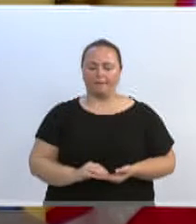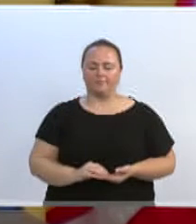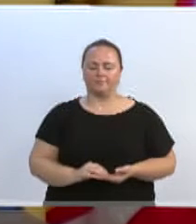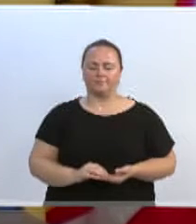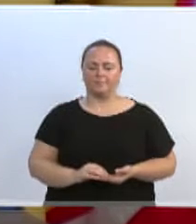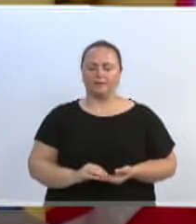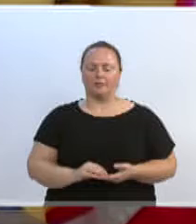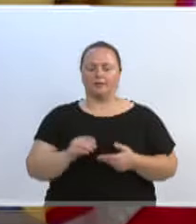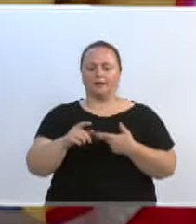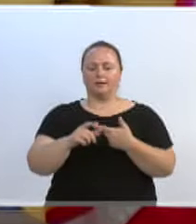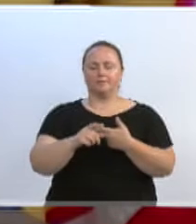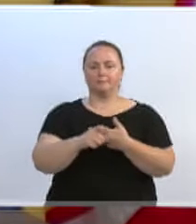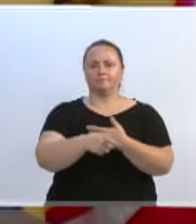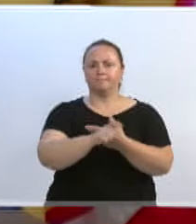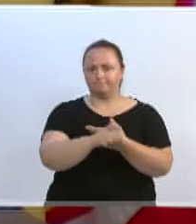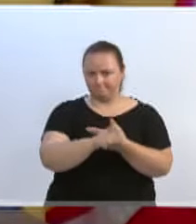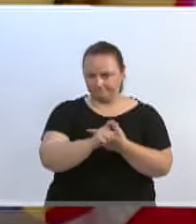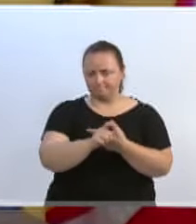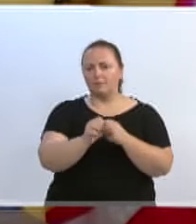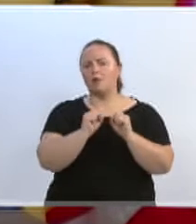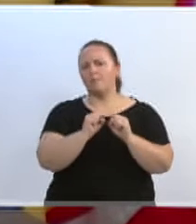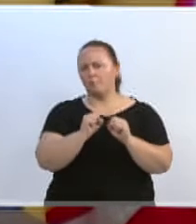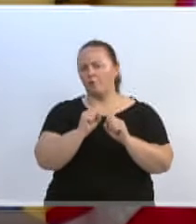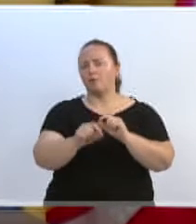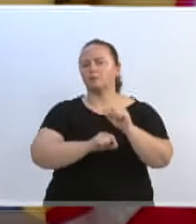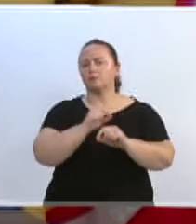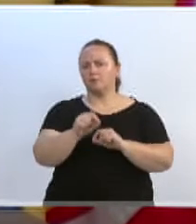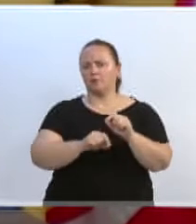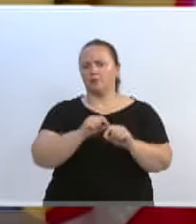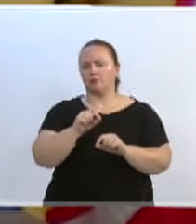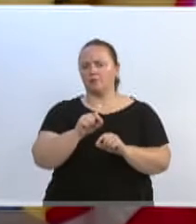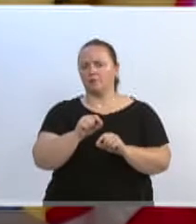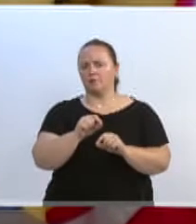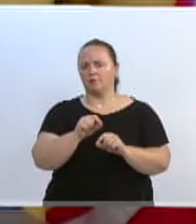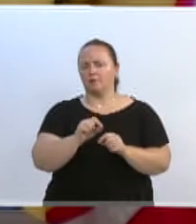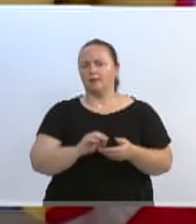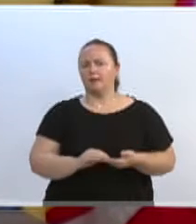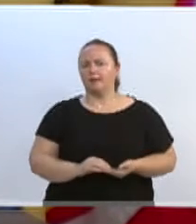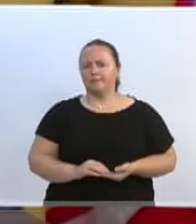o executivo, o prefeito, ele pode deixar de